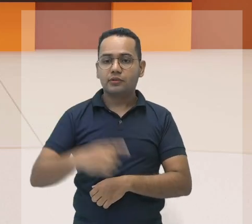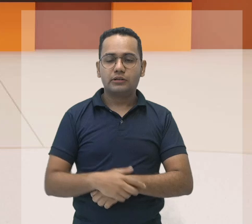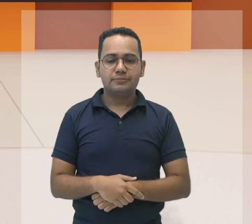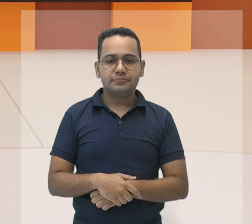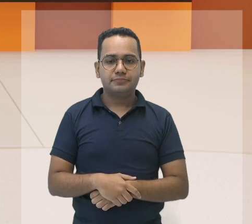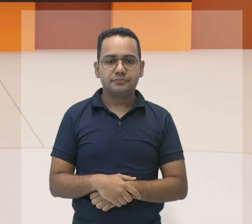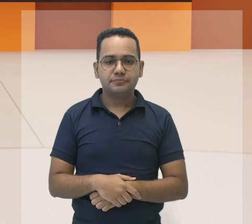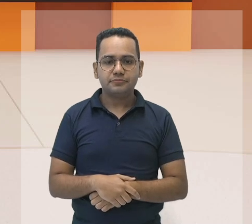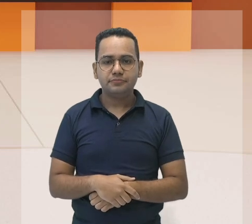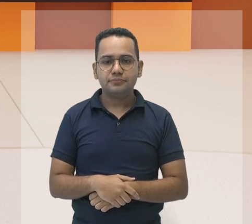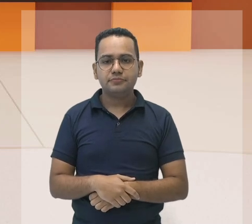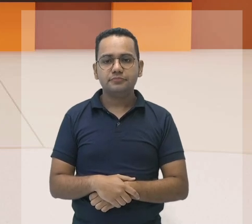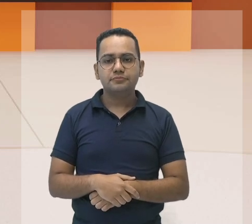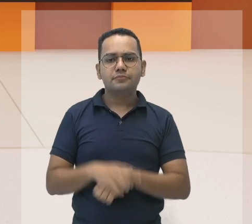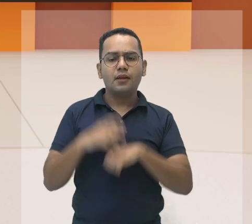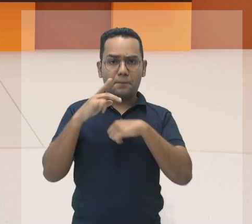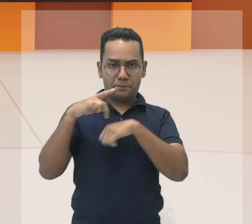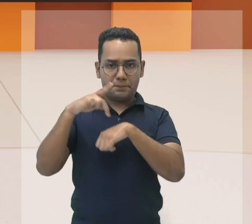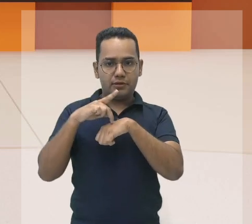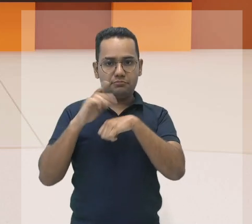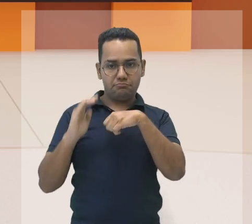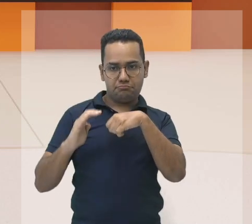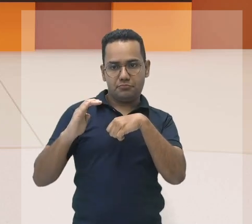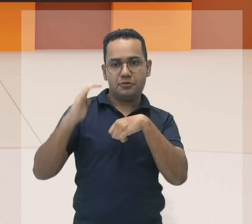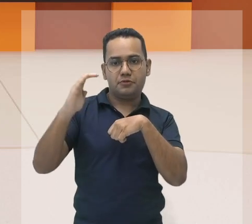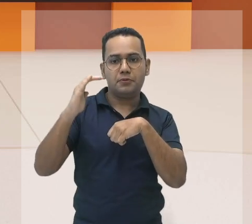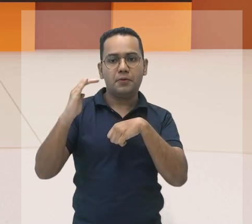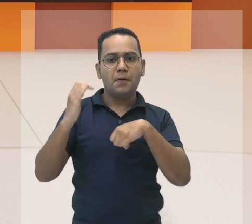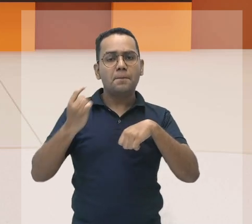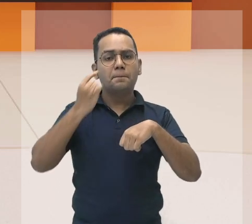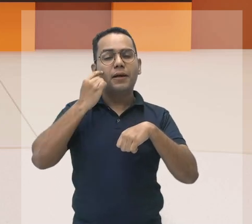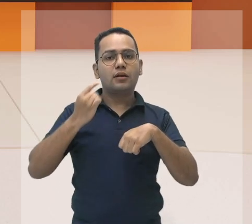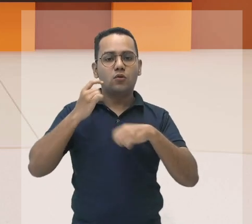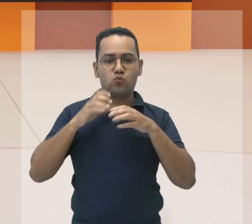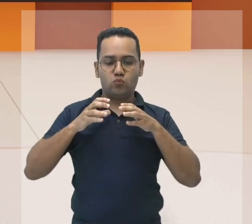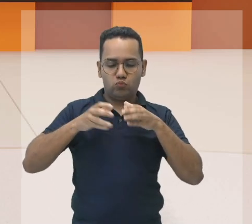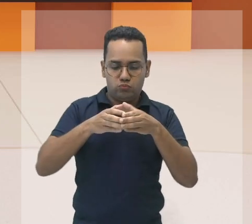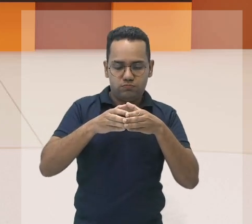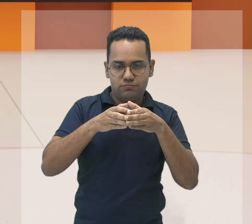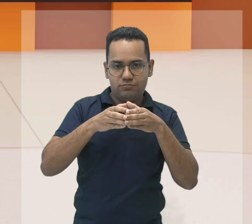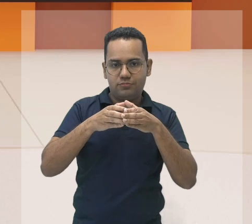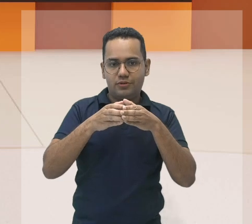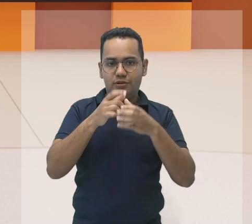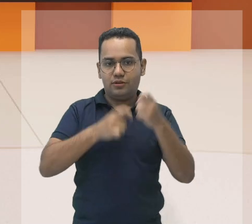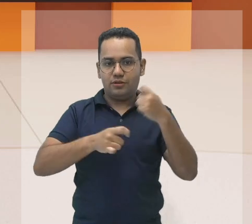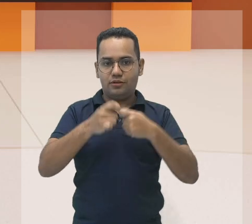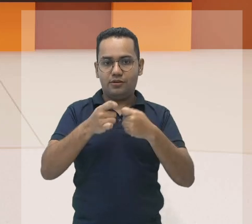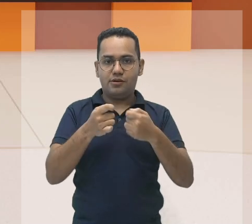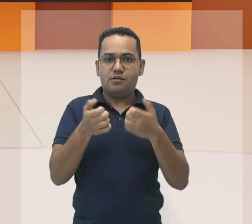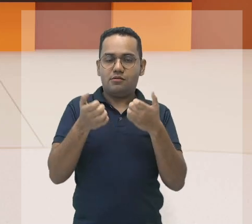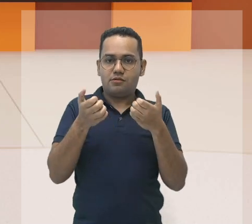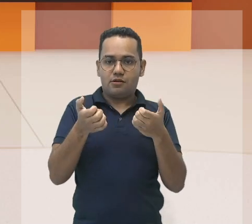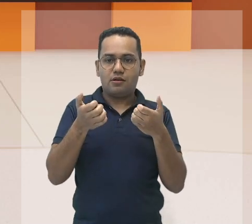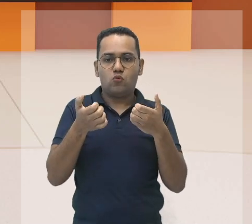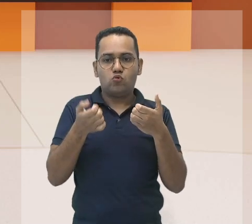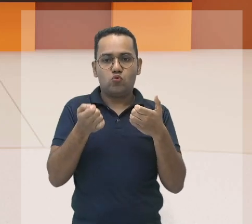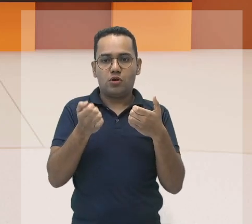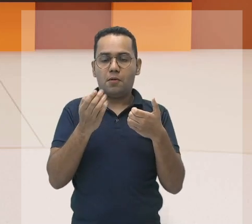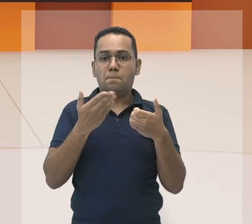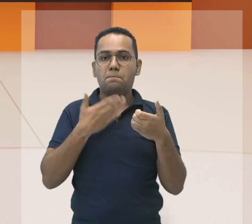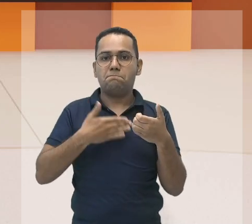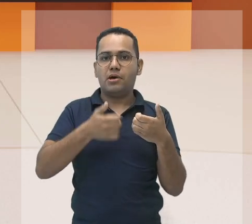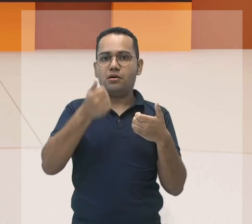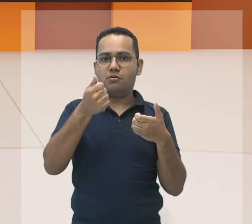em desenvolvimento, os países subdesenvolvidos, eles viram a possibilidade nos blocos econômicos